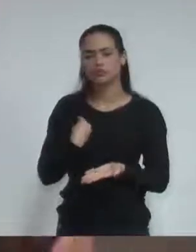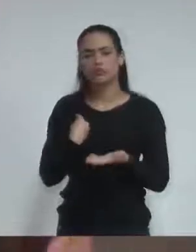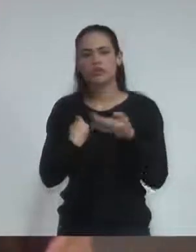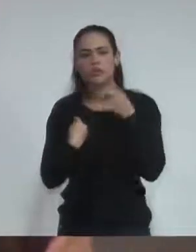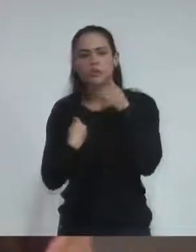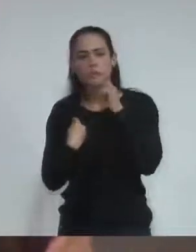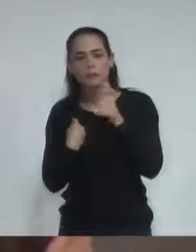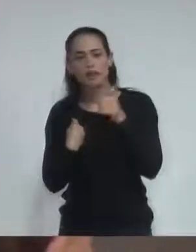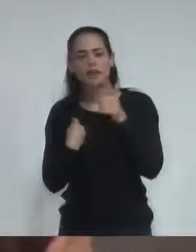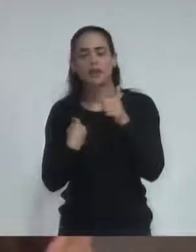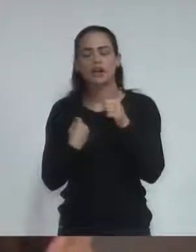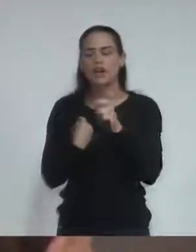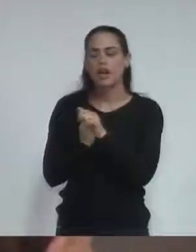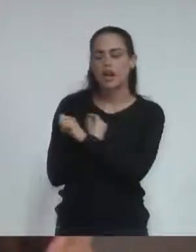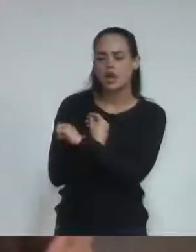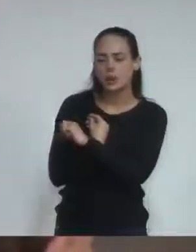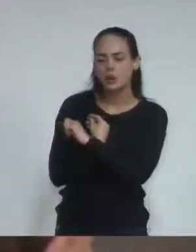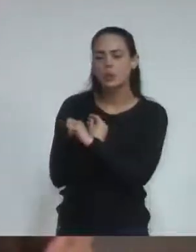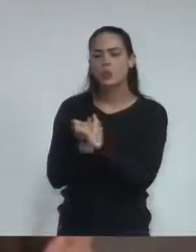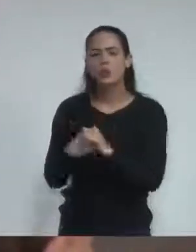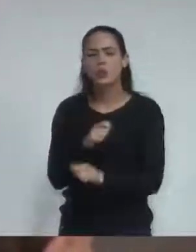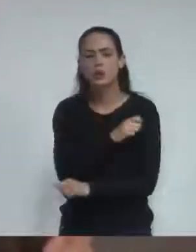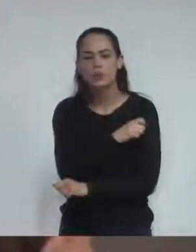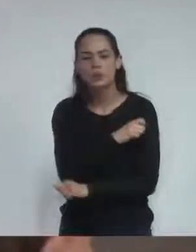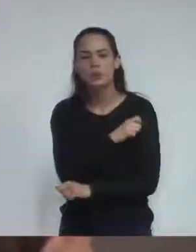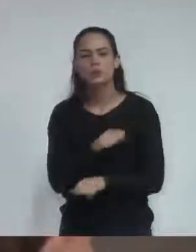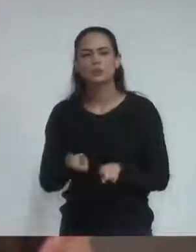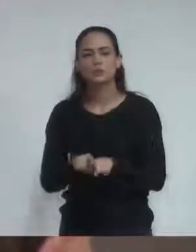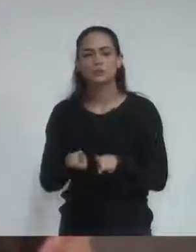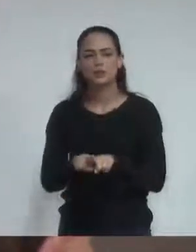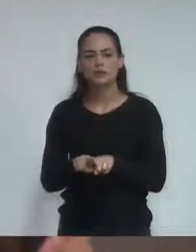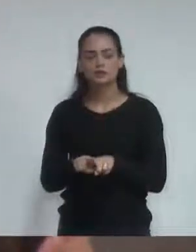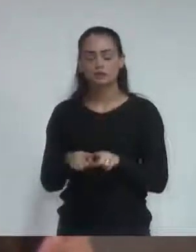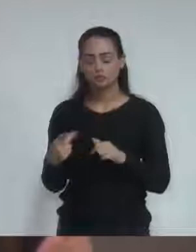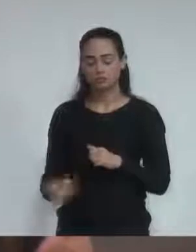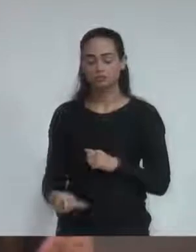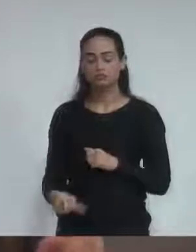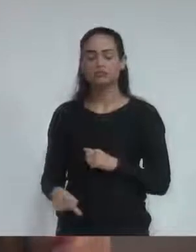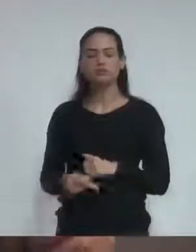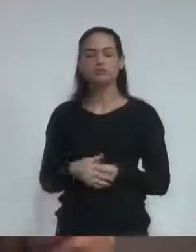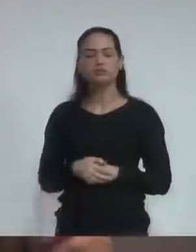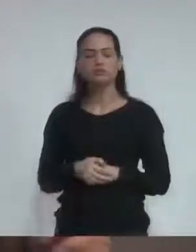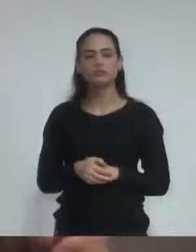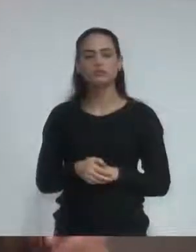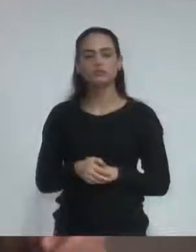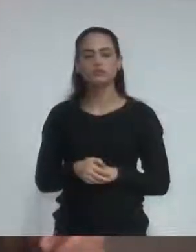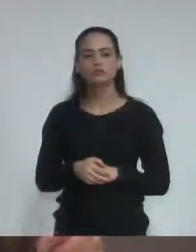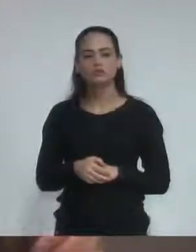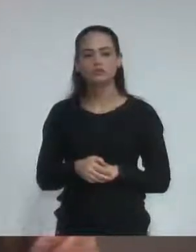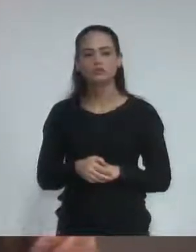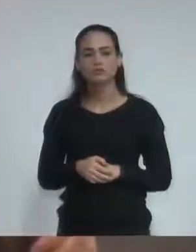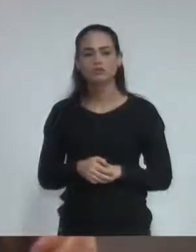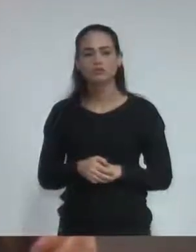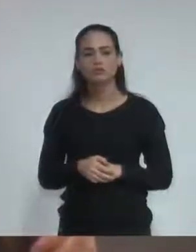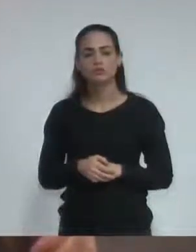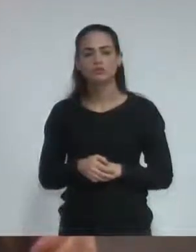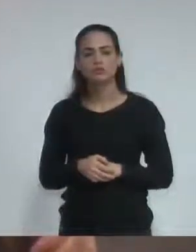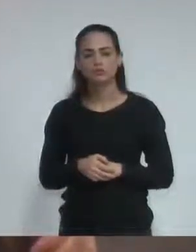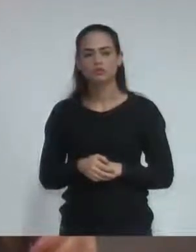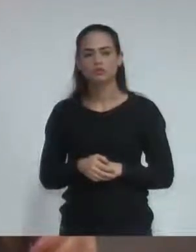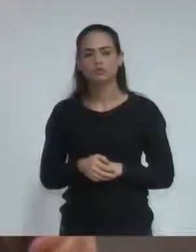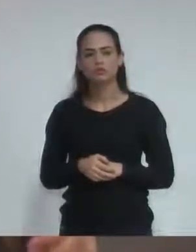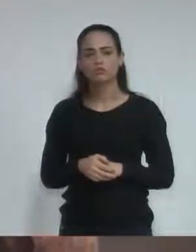oficinas, das escolas de esporte do nosso município, justamente com muita razão, fazendo